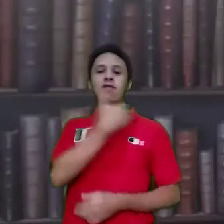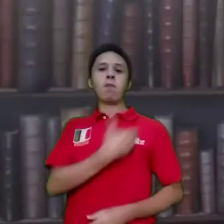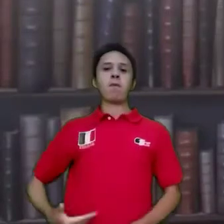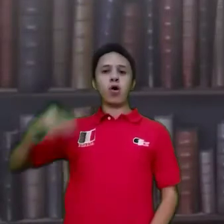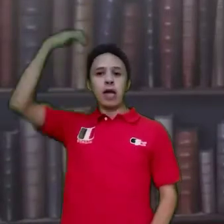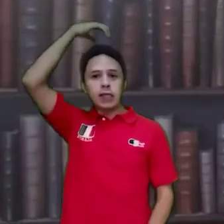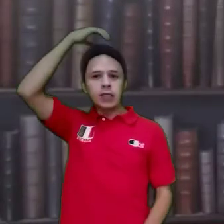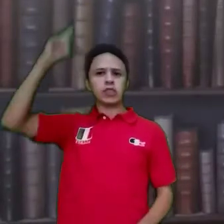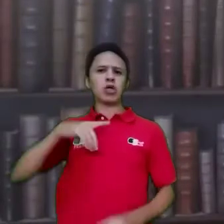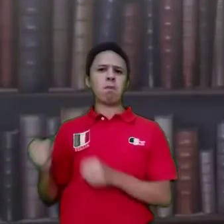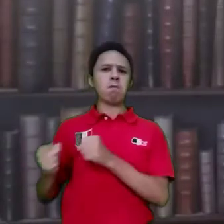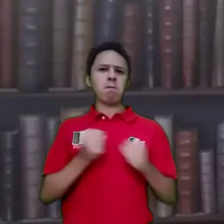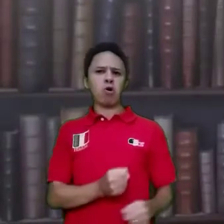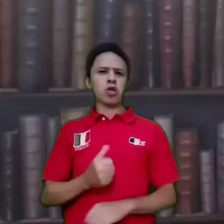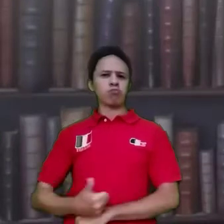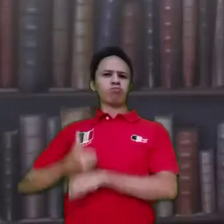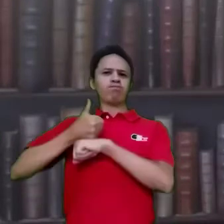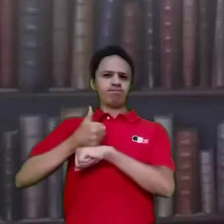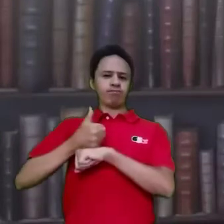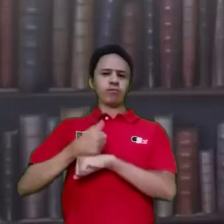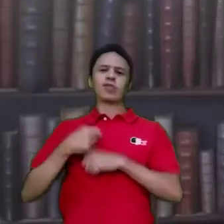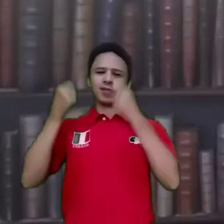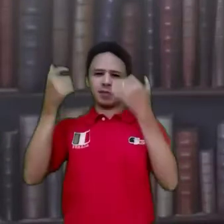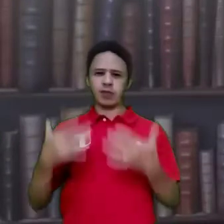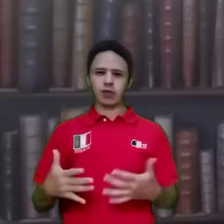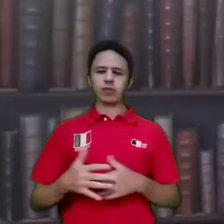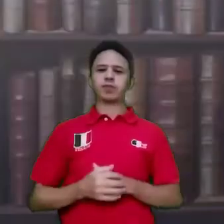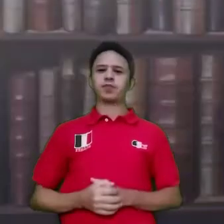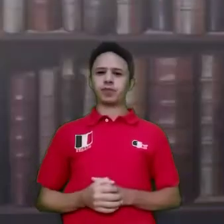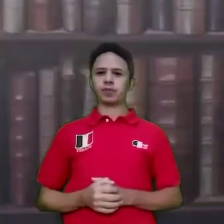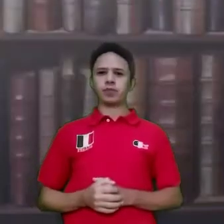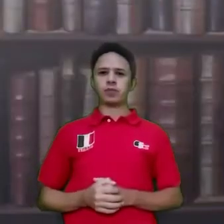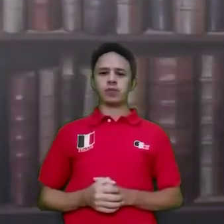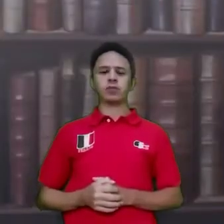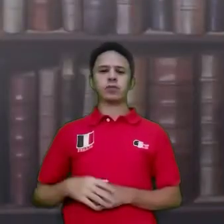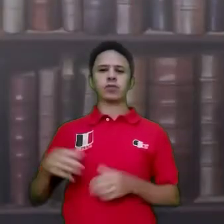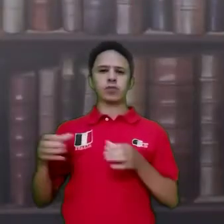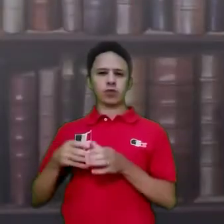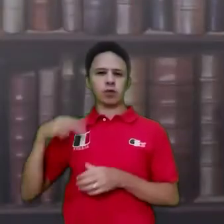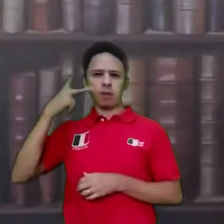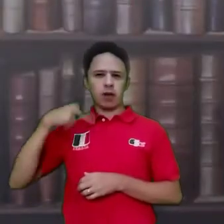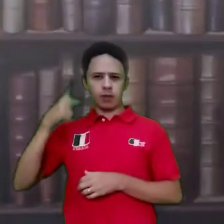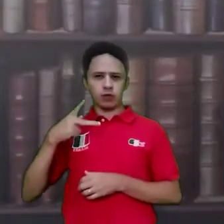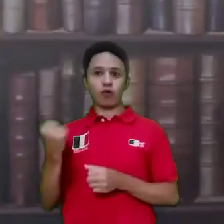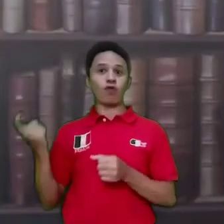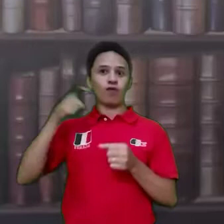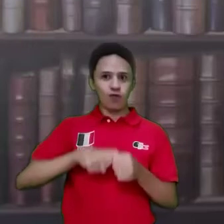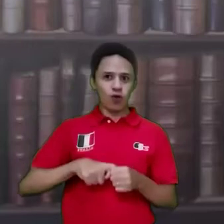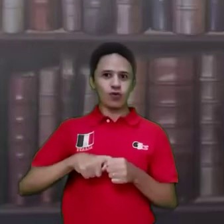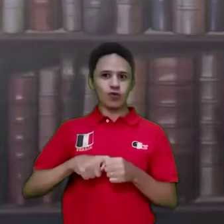poderes altamente centralizados. Explico. O parlamento que voltou a